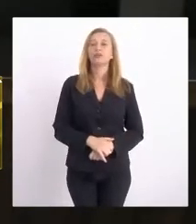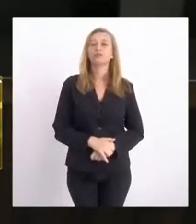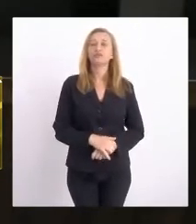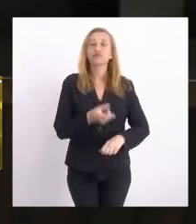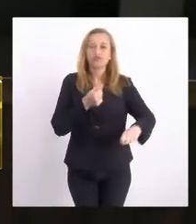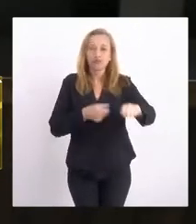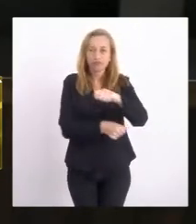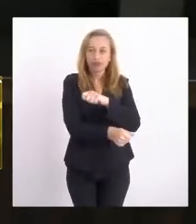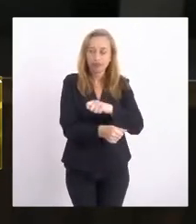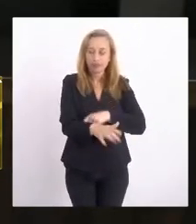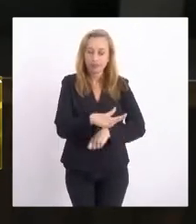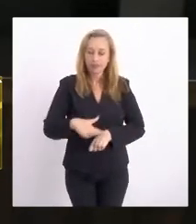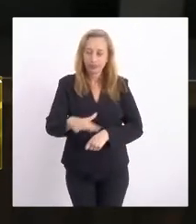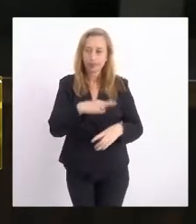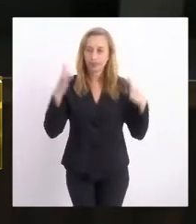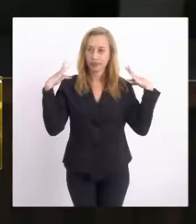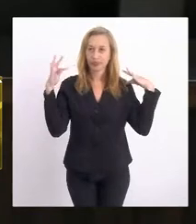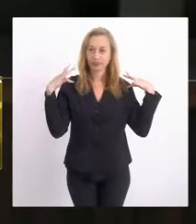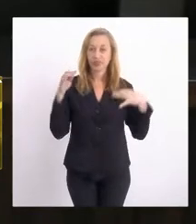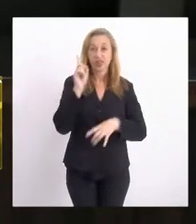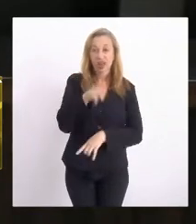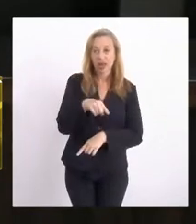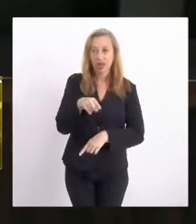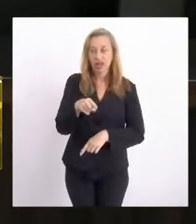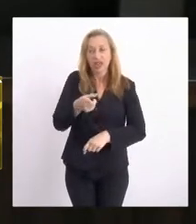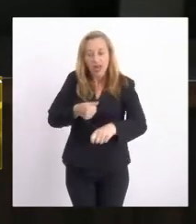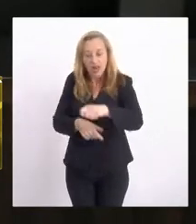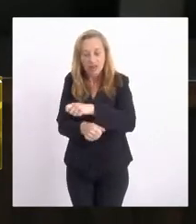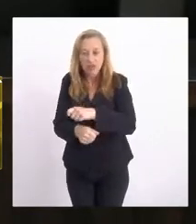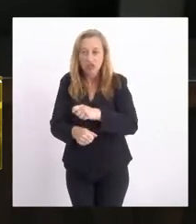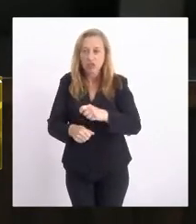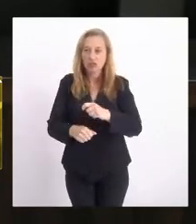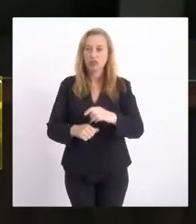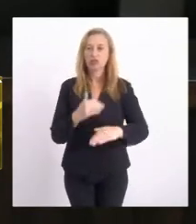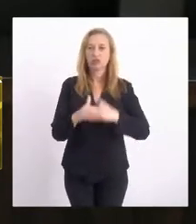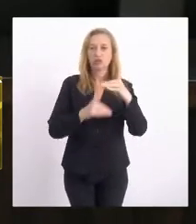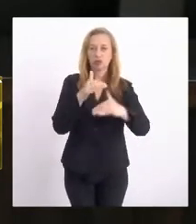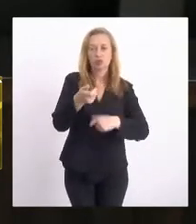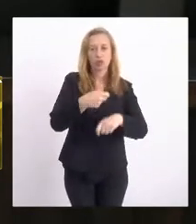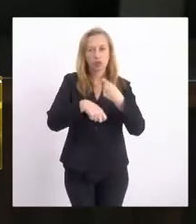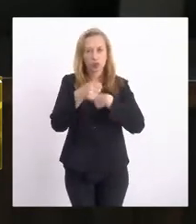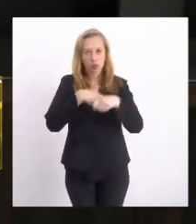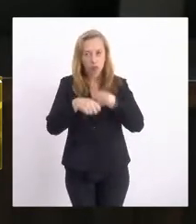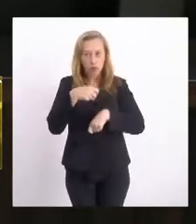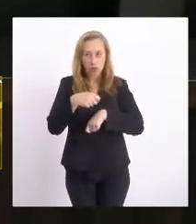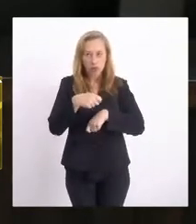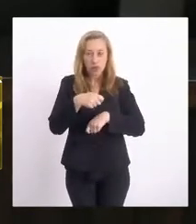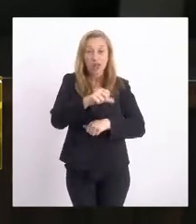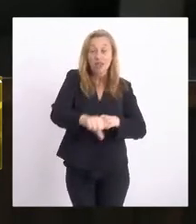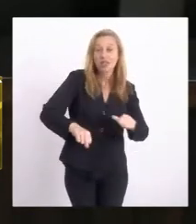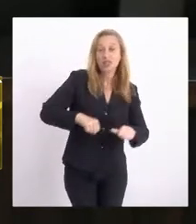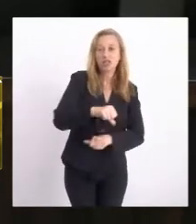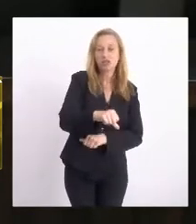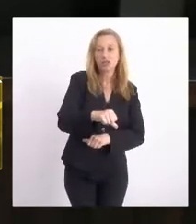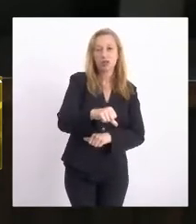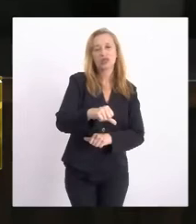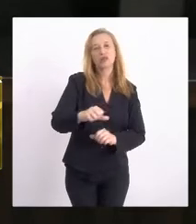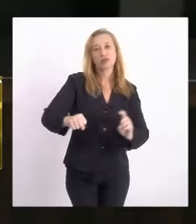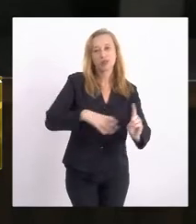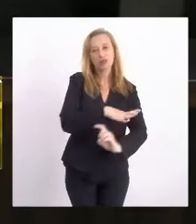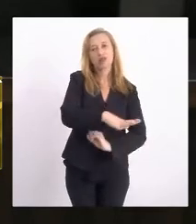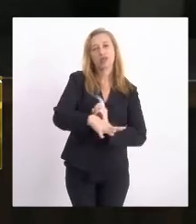investir em turismo é investir no desenvolvimento econômico investir na transformação da